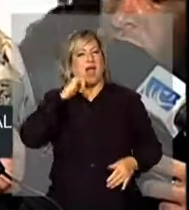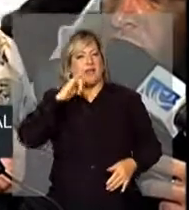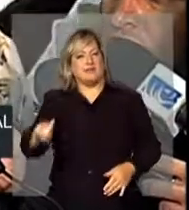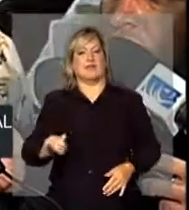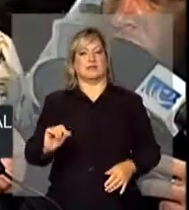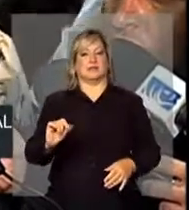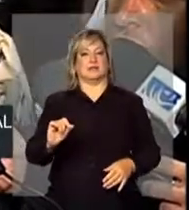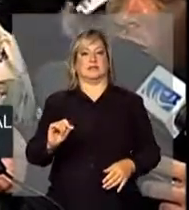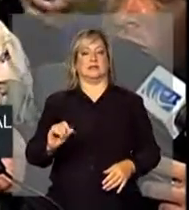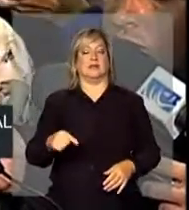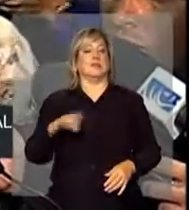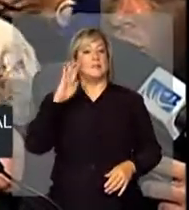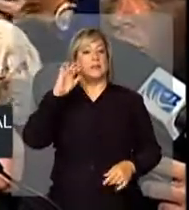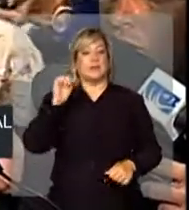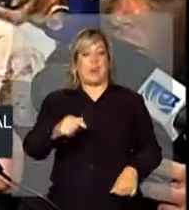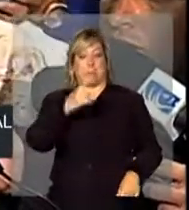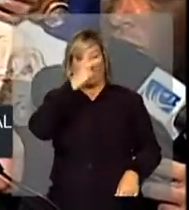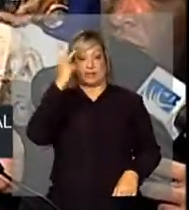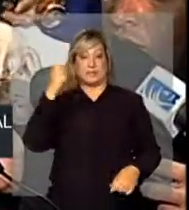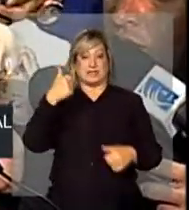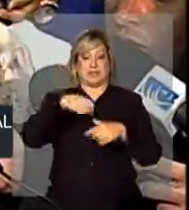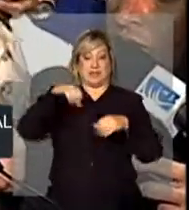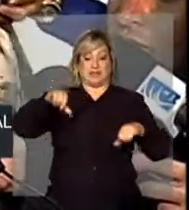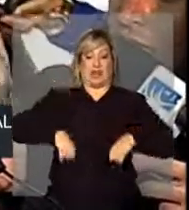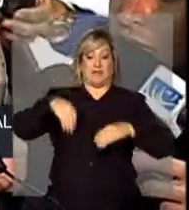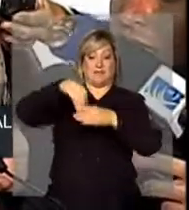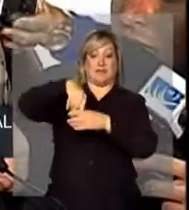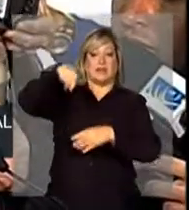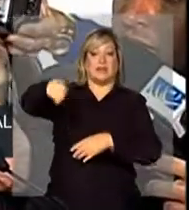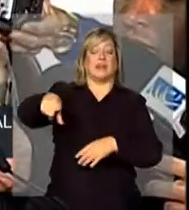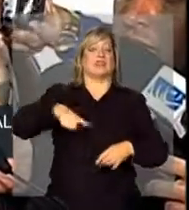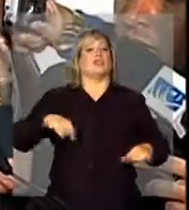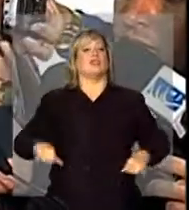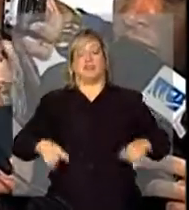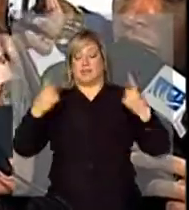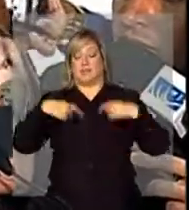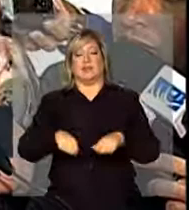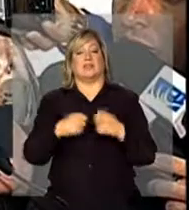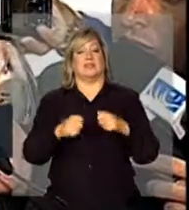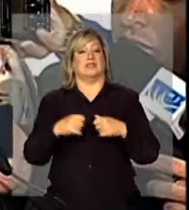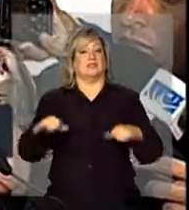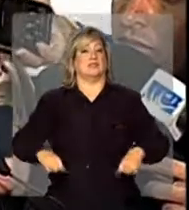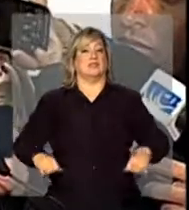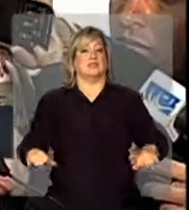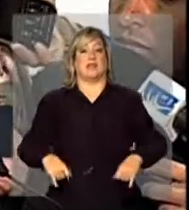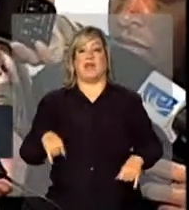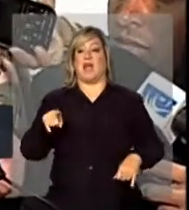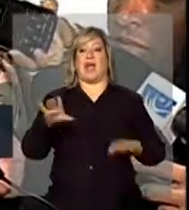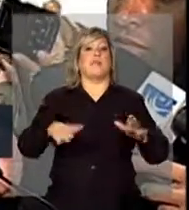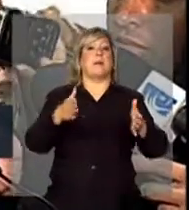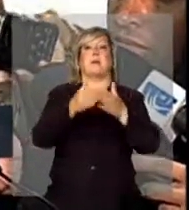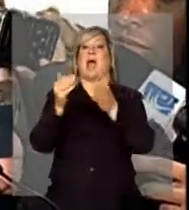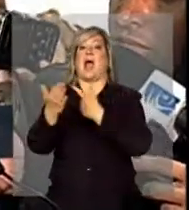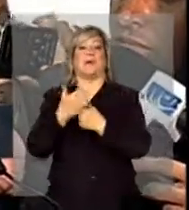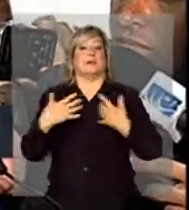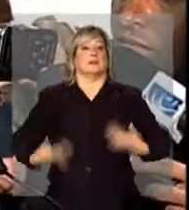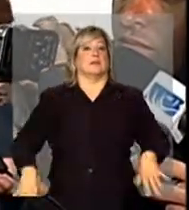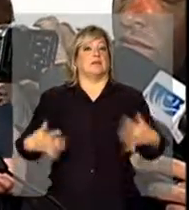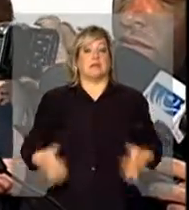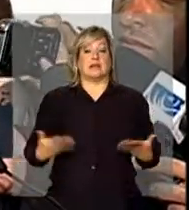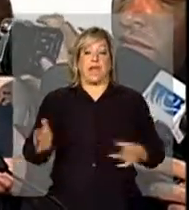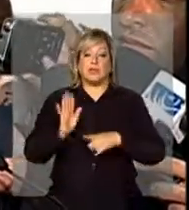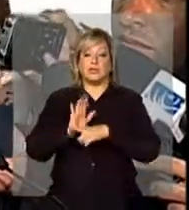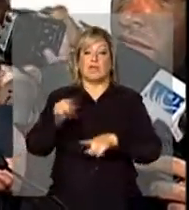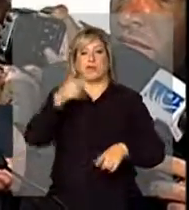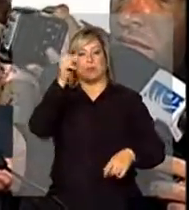conhecimento das autoridades é fundamental, porque a pessoa que está traficada, ela está sendo destruída. Ela muitas vezes não terá quem pedir ajuda. Então, apoiar essa pessoa